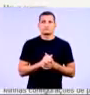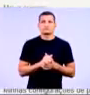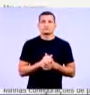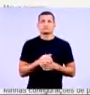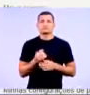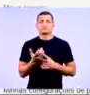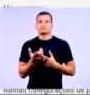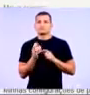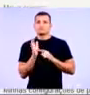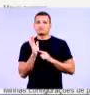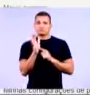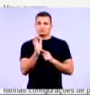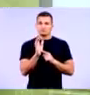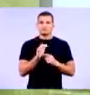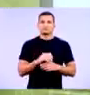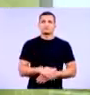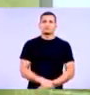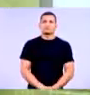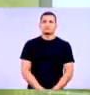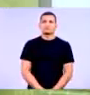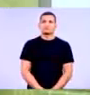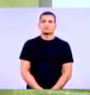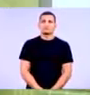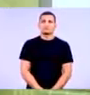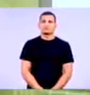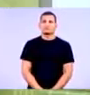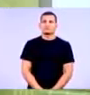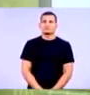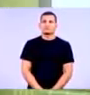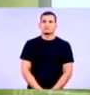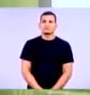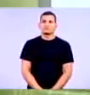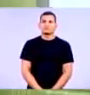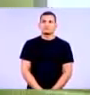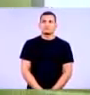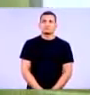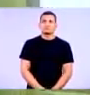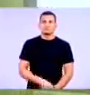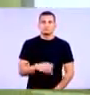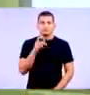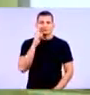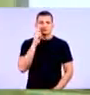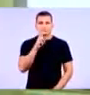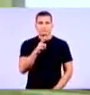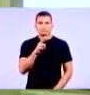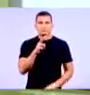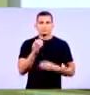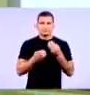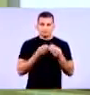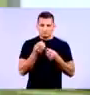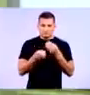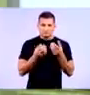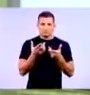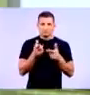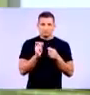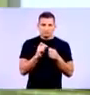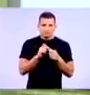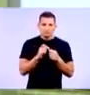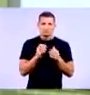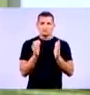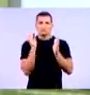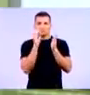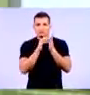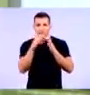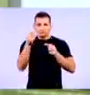contribuído. Até breve. Vocês viram? como são os procedimentos para a postagem